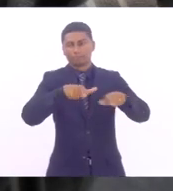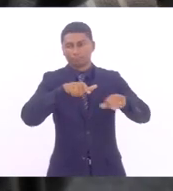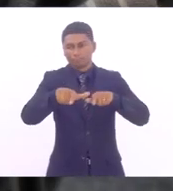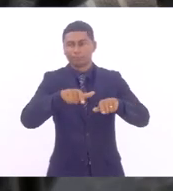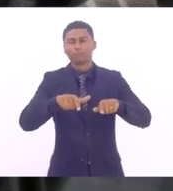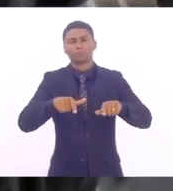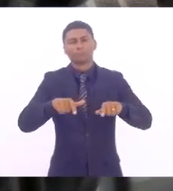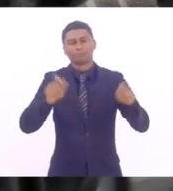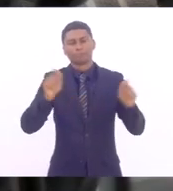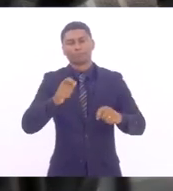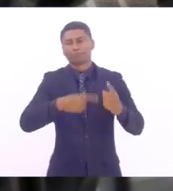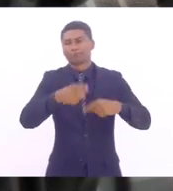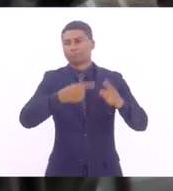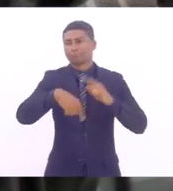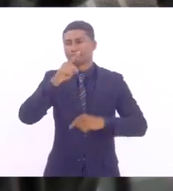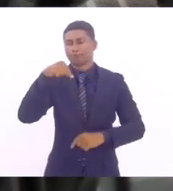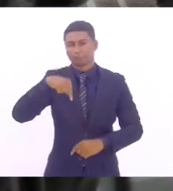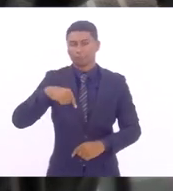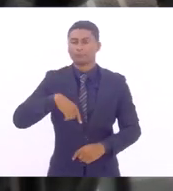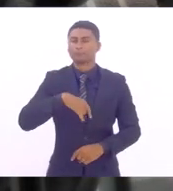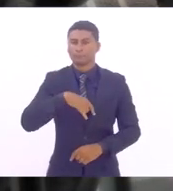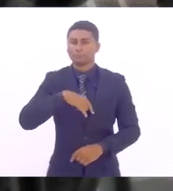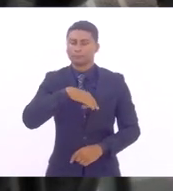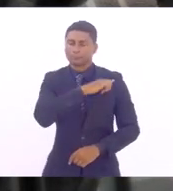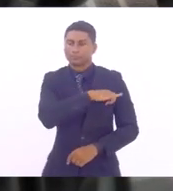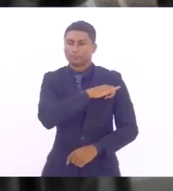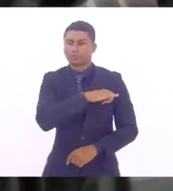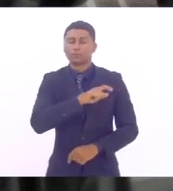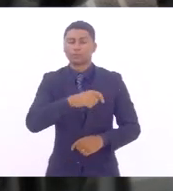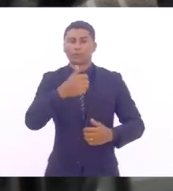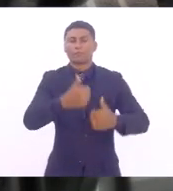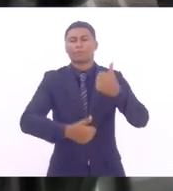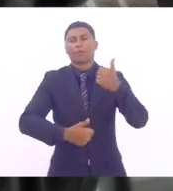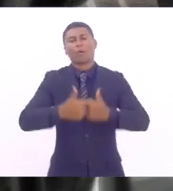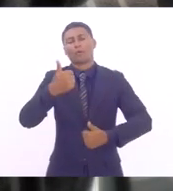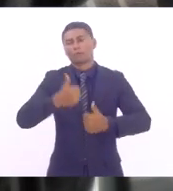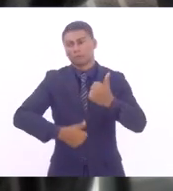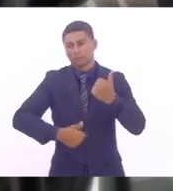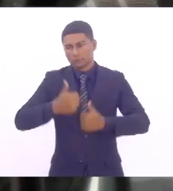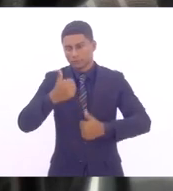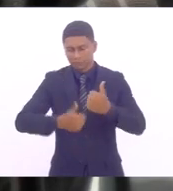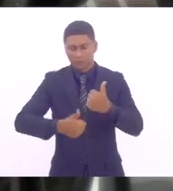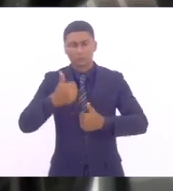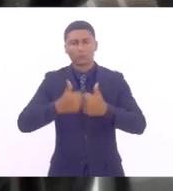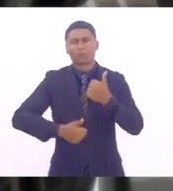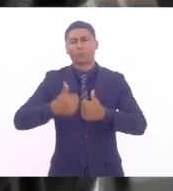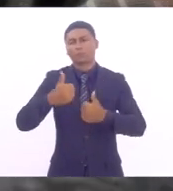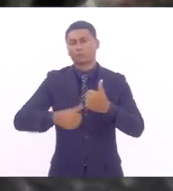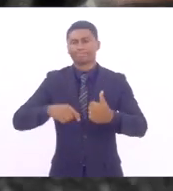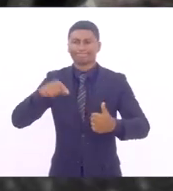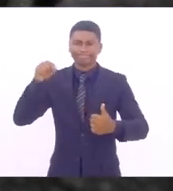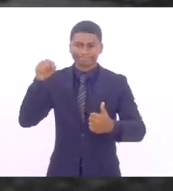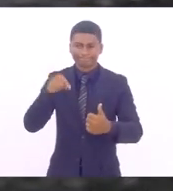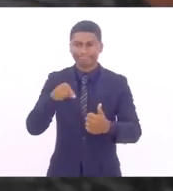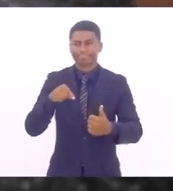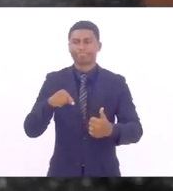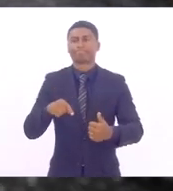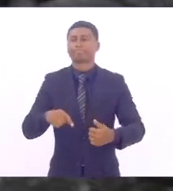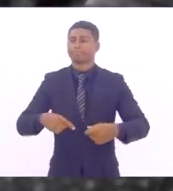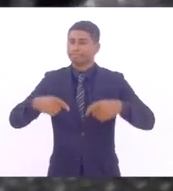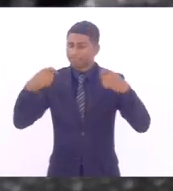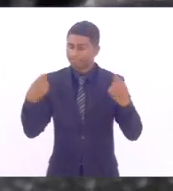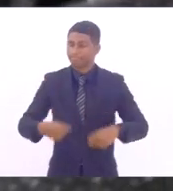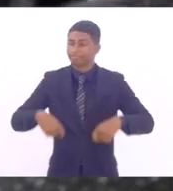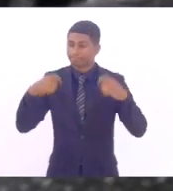Janeiro. O futebol, com certeza, é uma atividade que precisa e